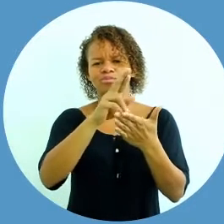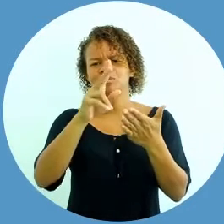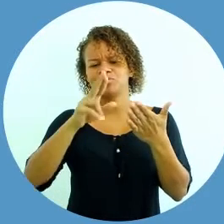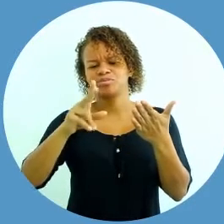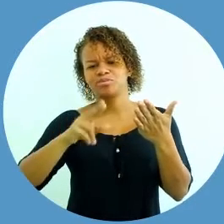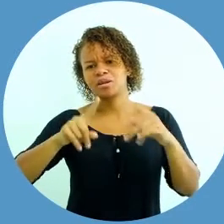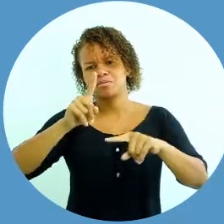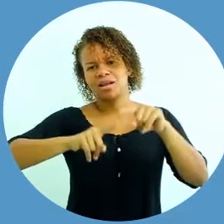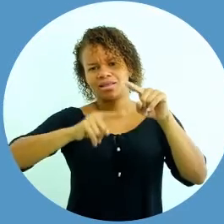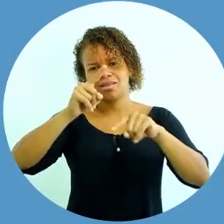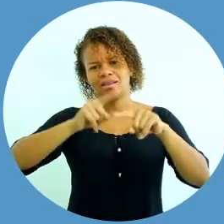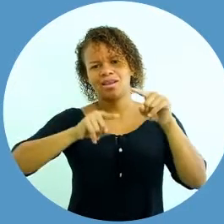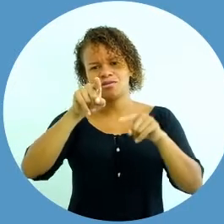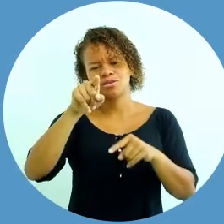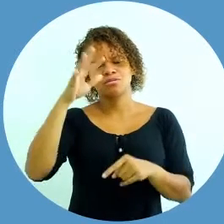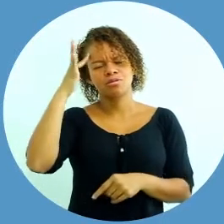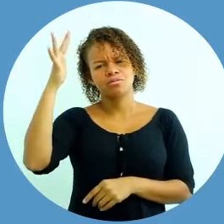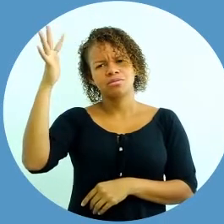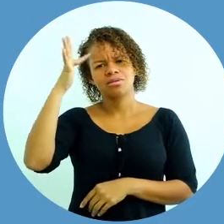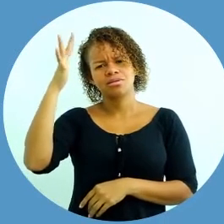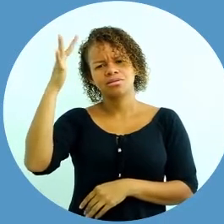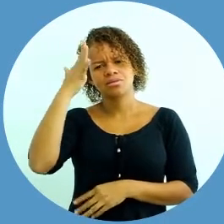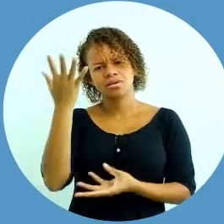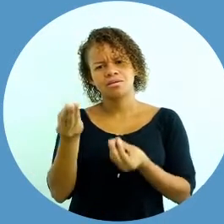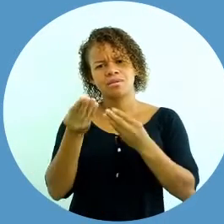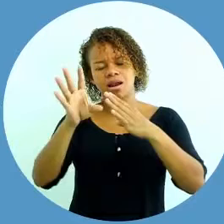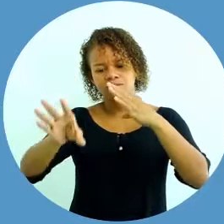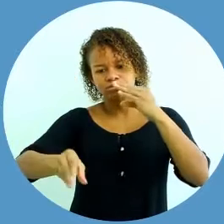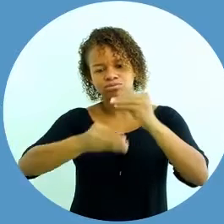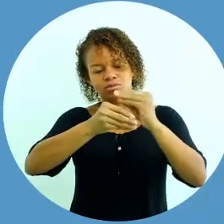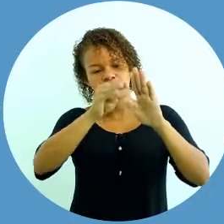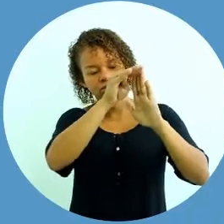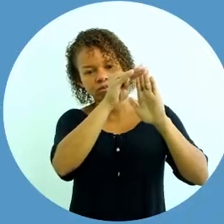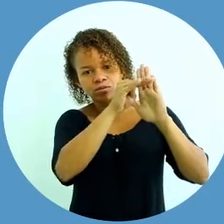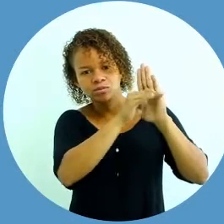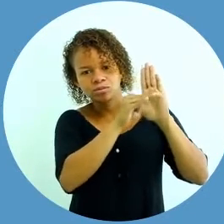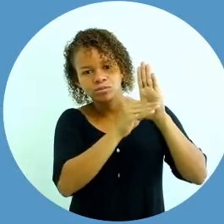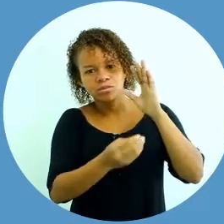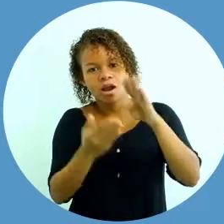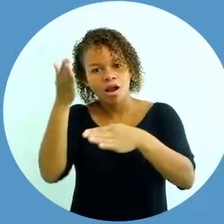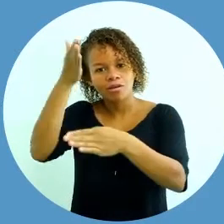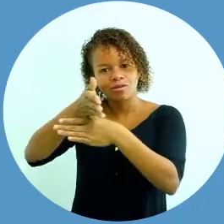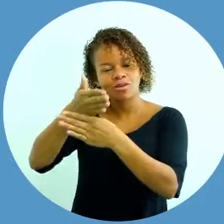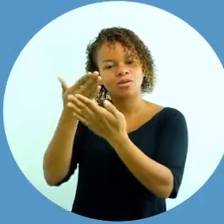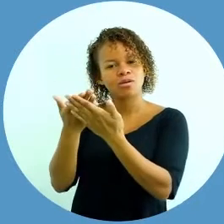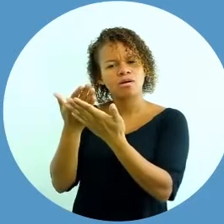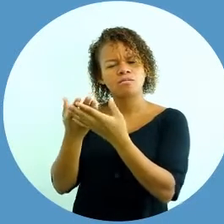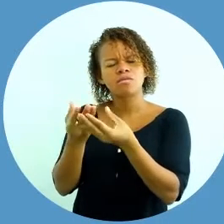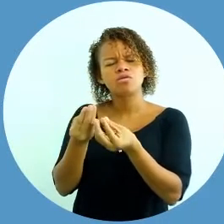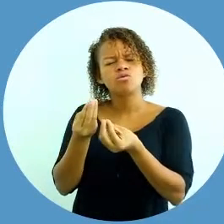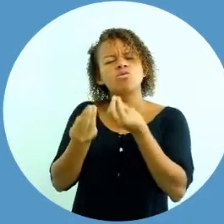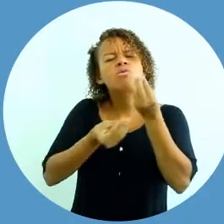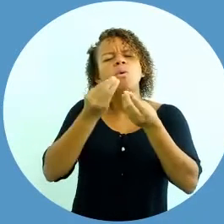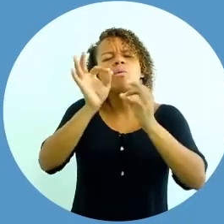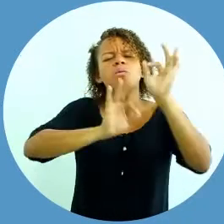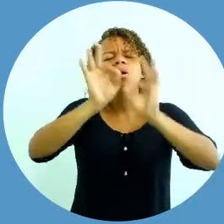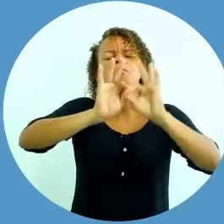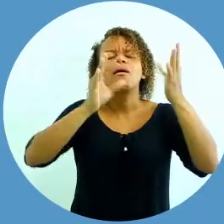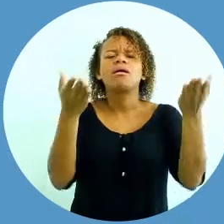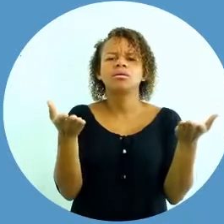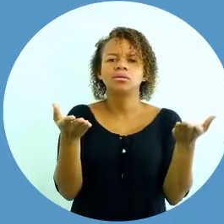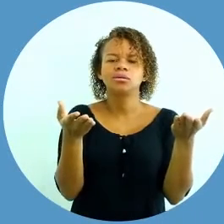e outros materiais que você possa pensar para a composição da sua videoaula. Mas como preparar